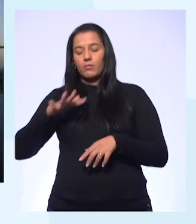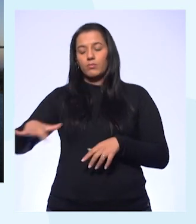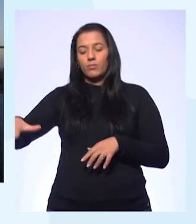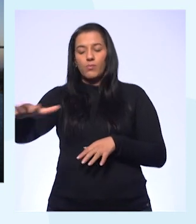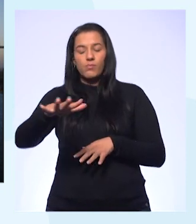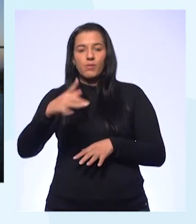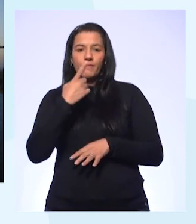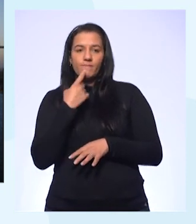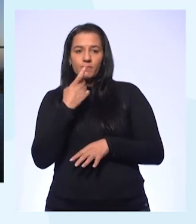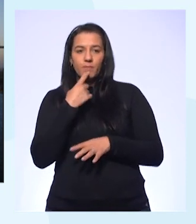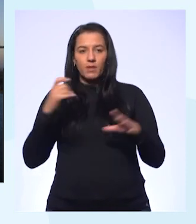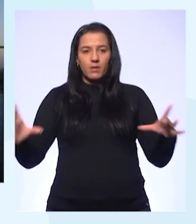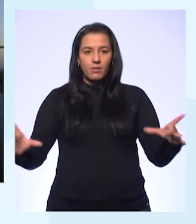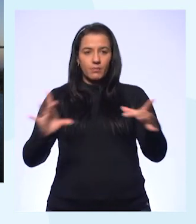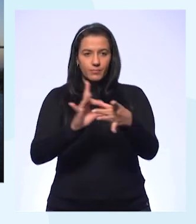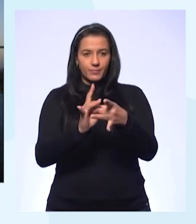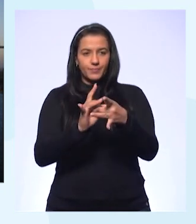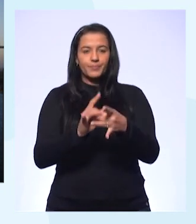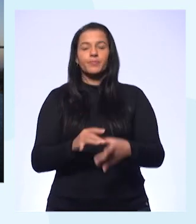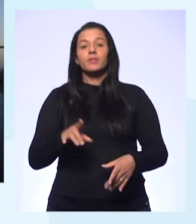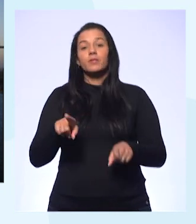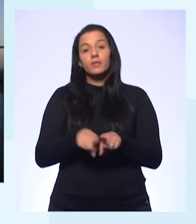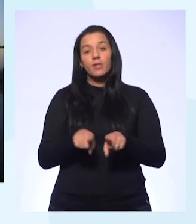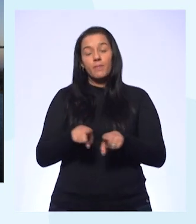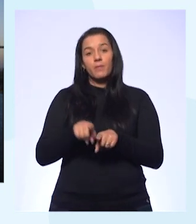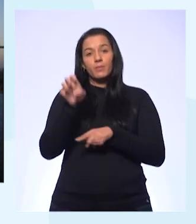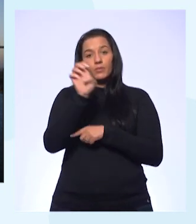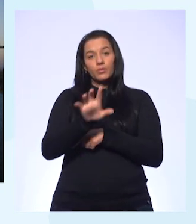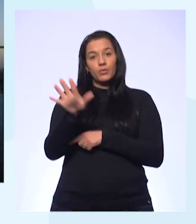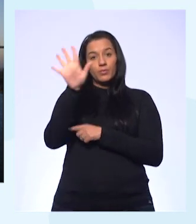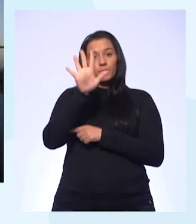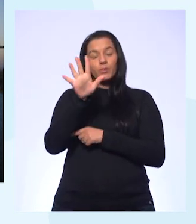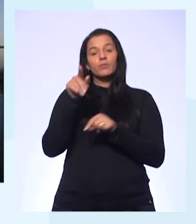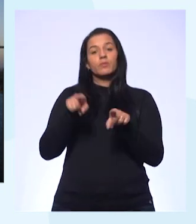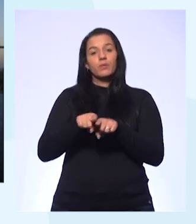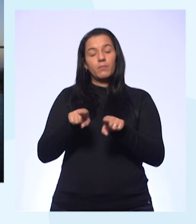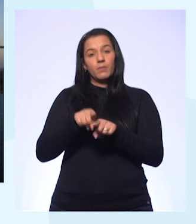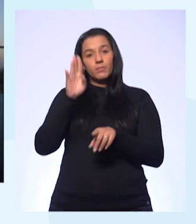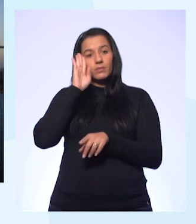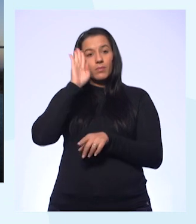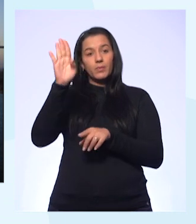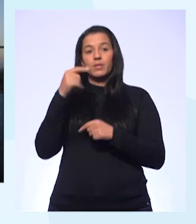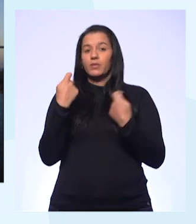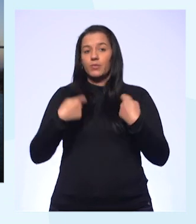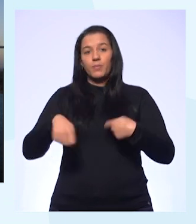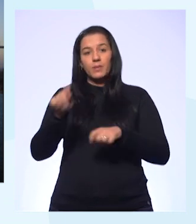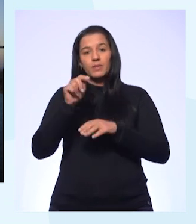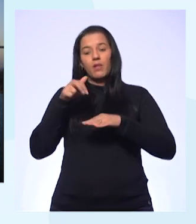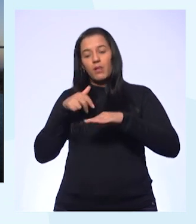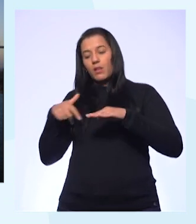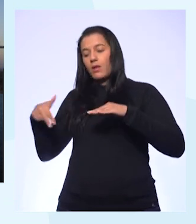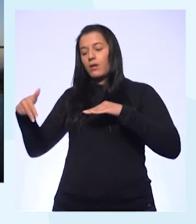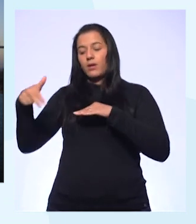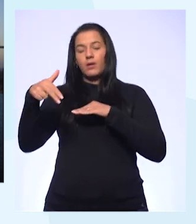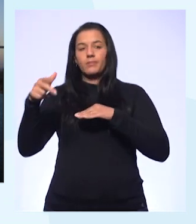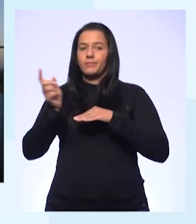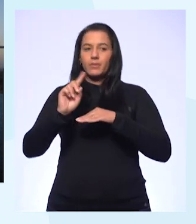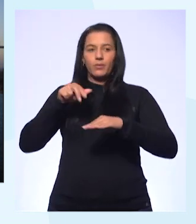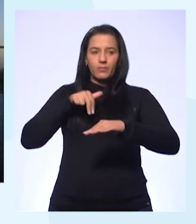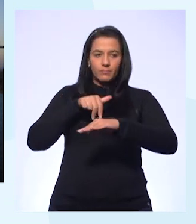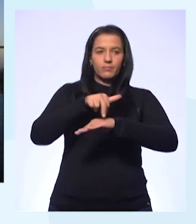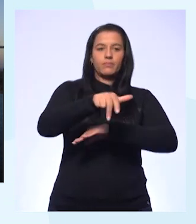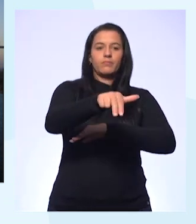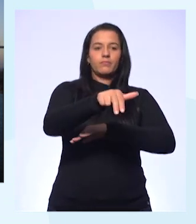comércio, principalmente para os europeus, que aí eles não precisam, né, dar a volta na África, eles cortam pelo Canal de Suez,